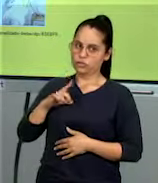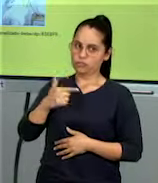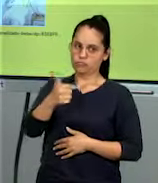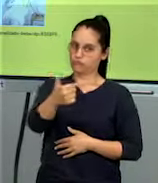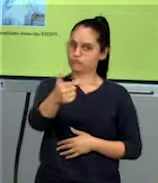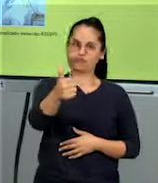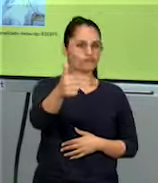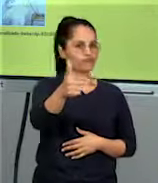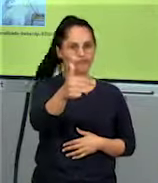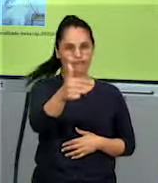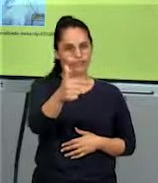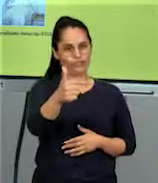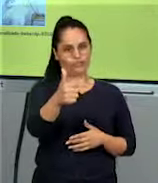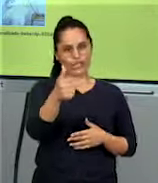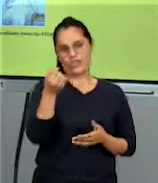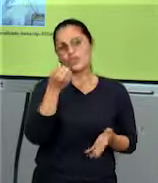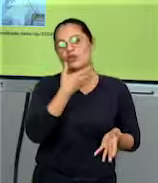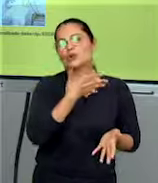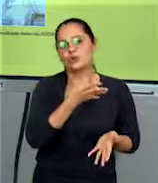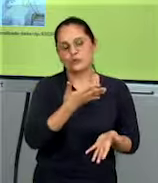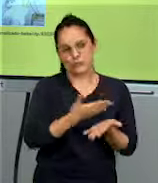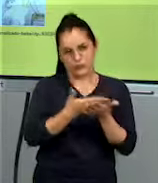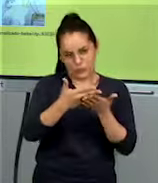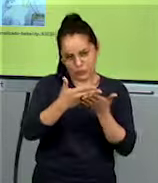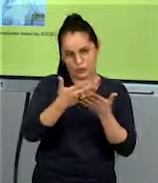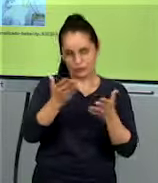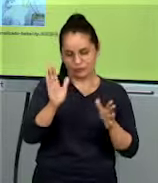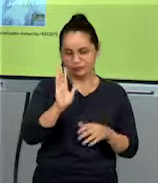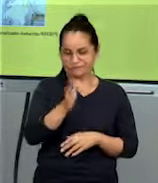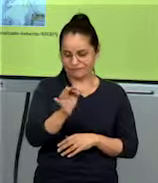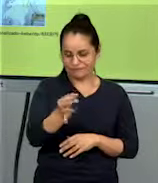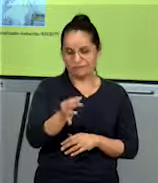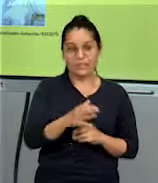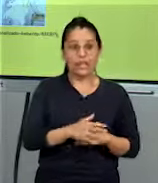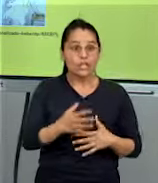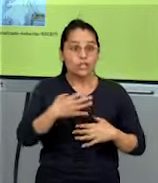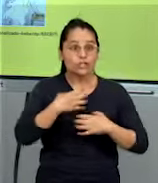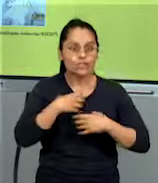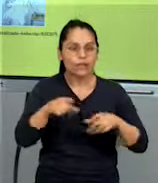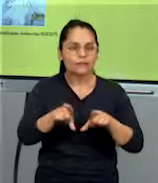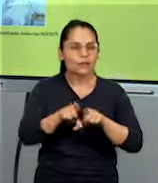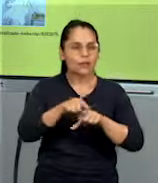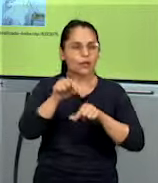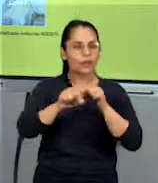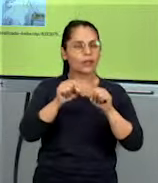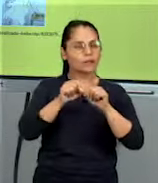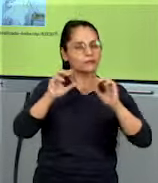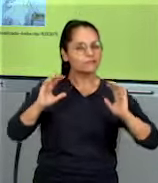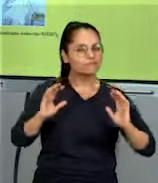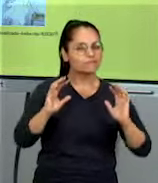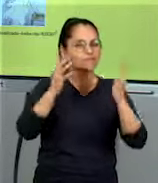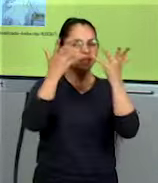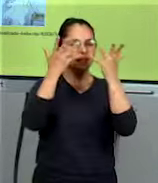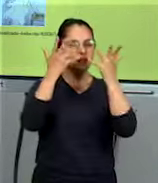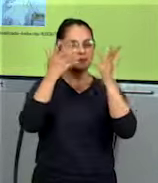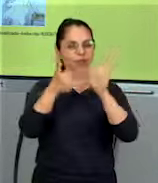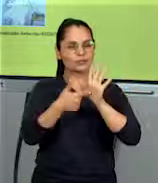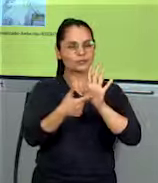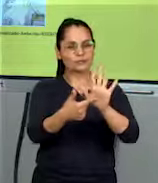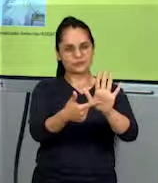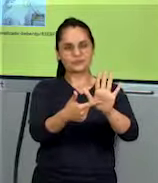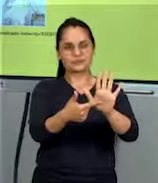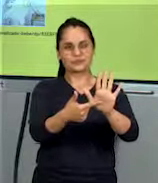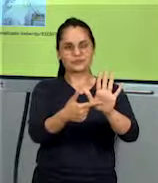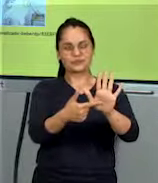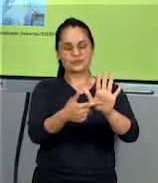coisa. De uns anos para cá que começou com isso. E é uma forma também de estar celebrando e